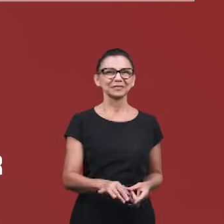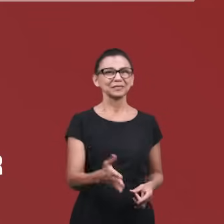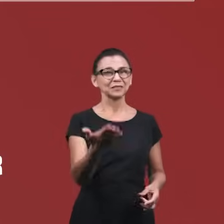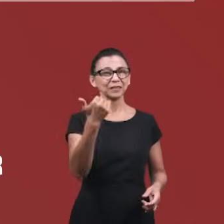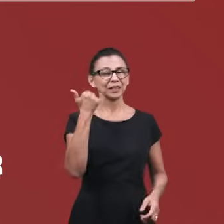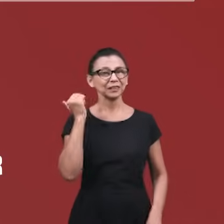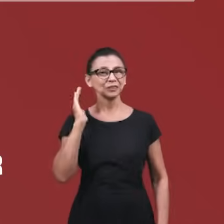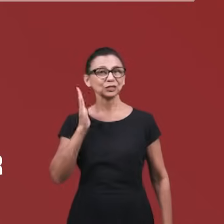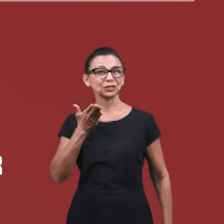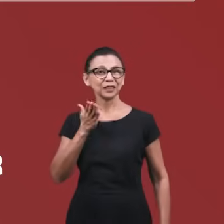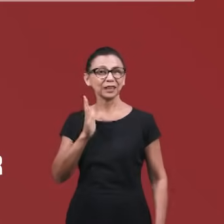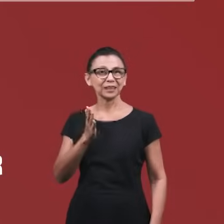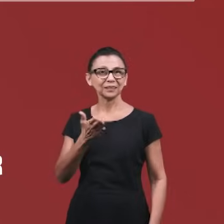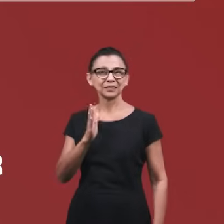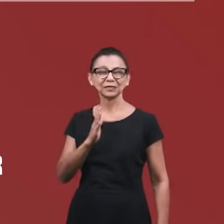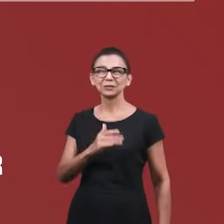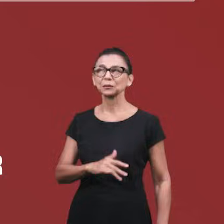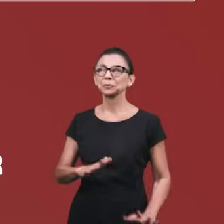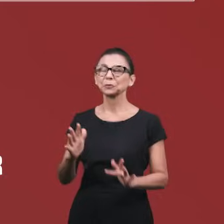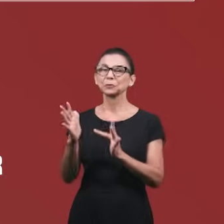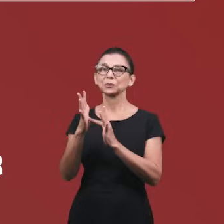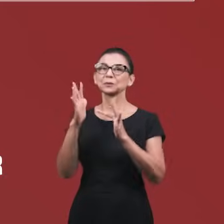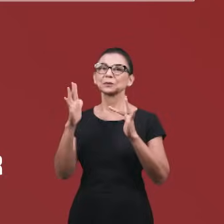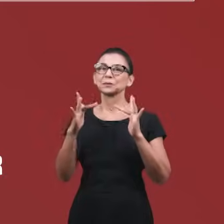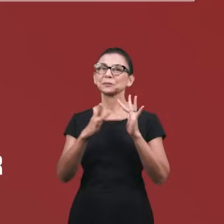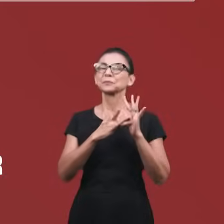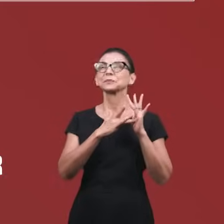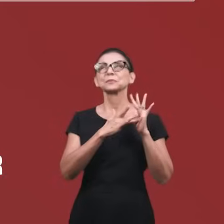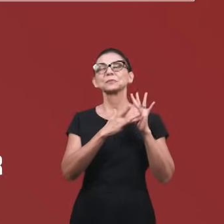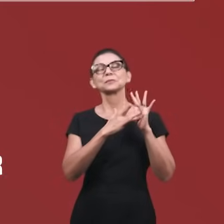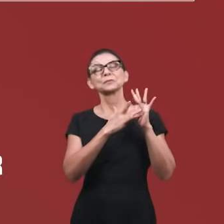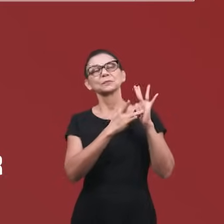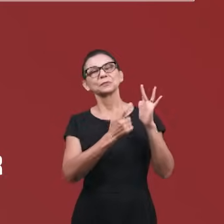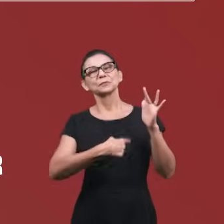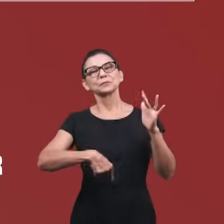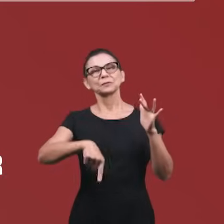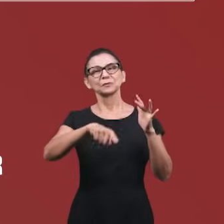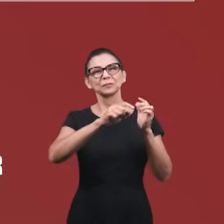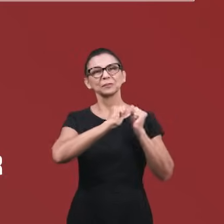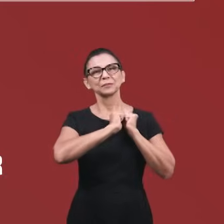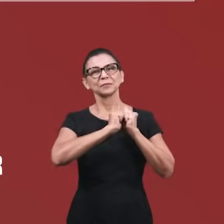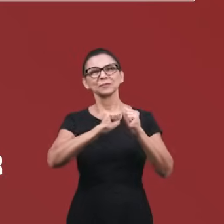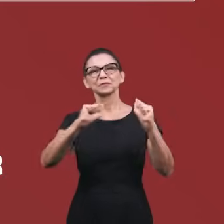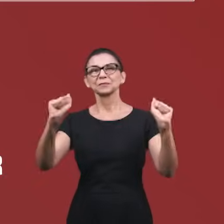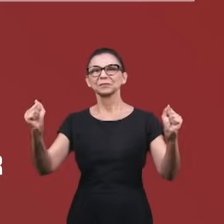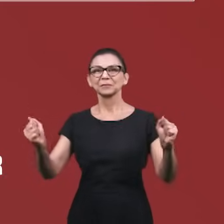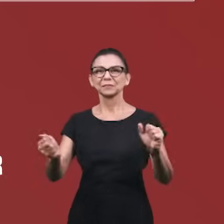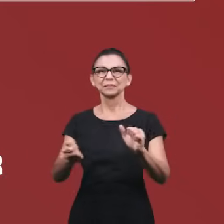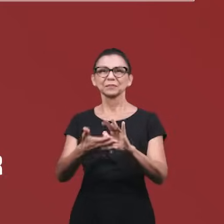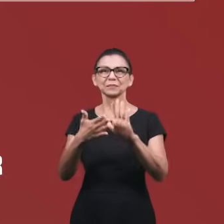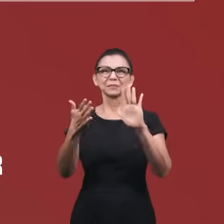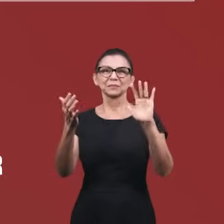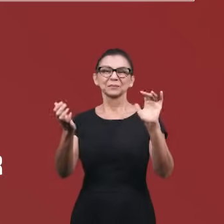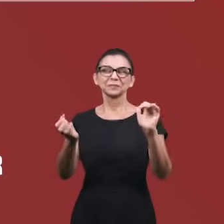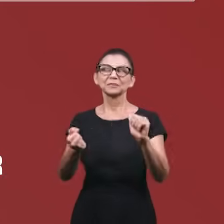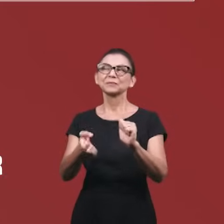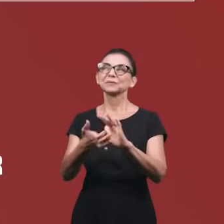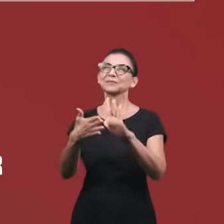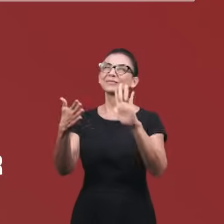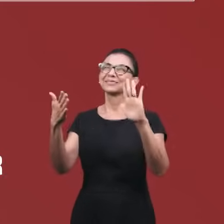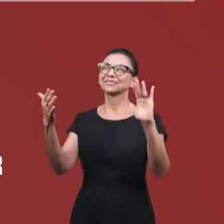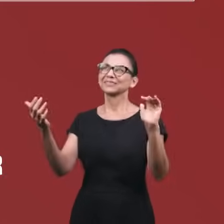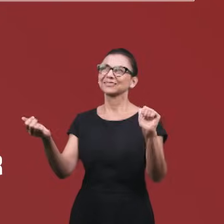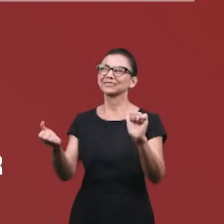Jesus Vamos louvar Aceite o Salvador